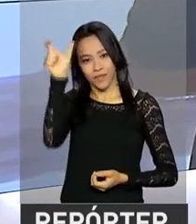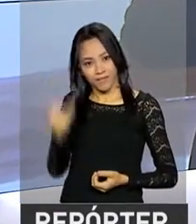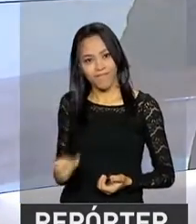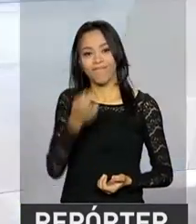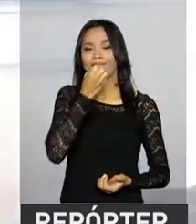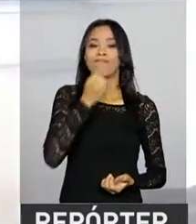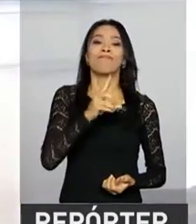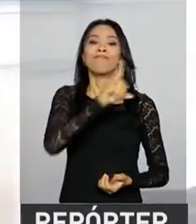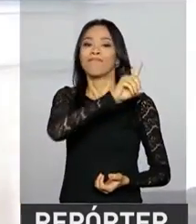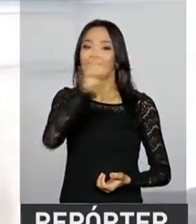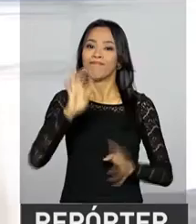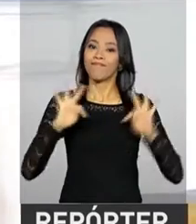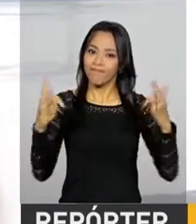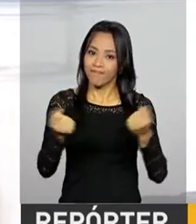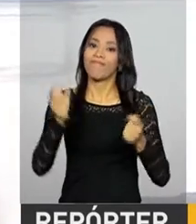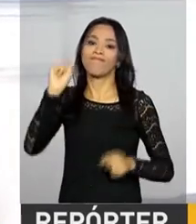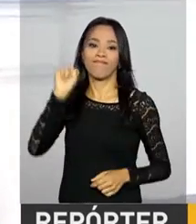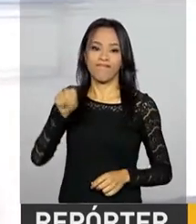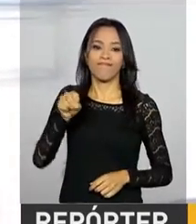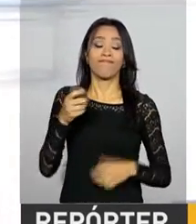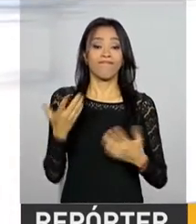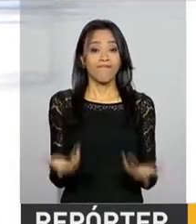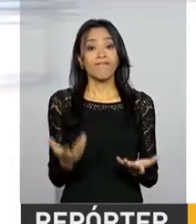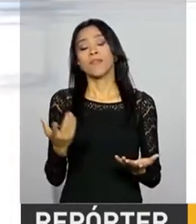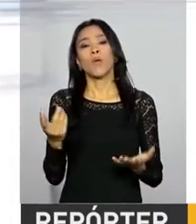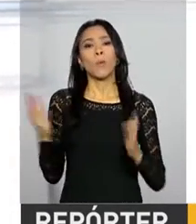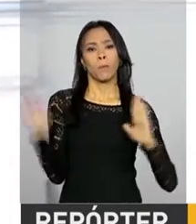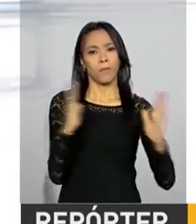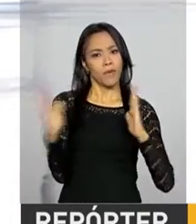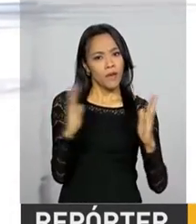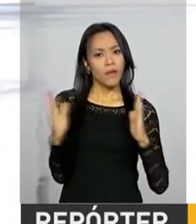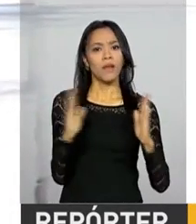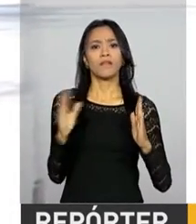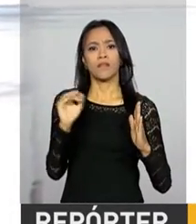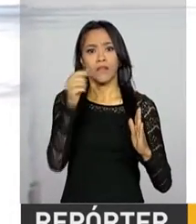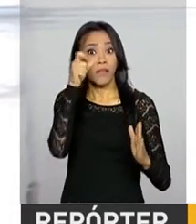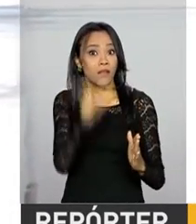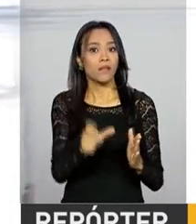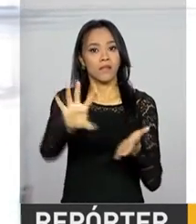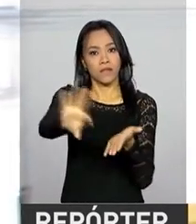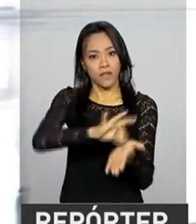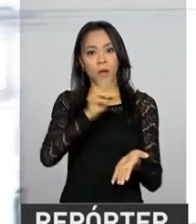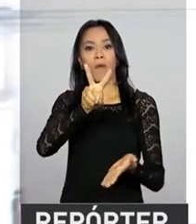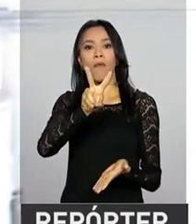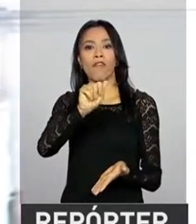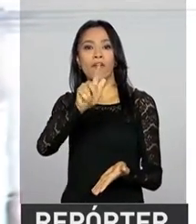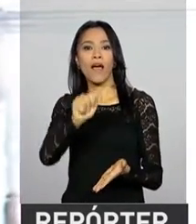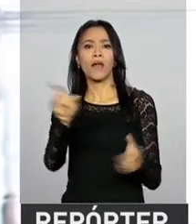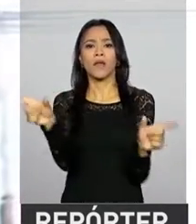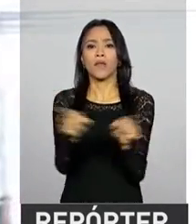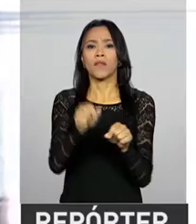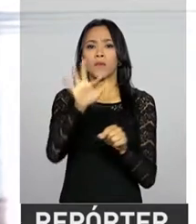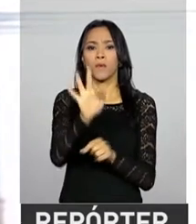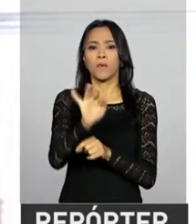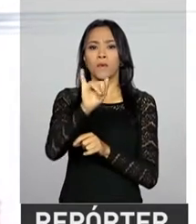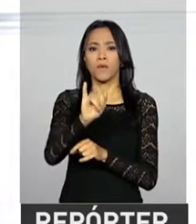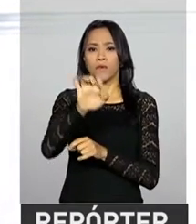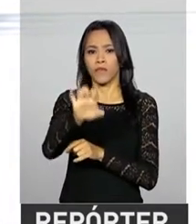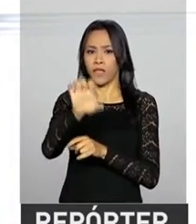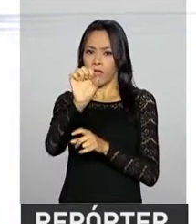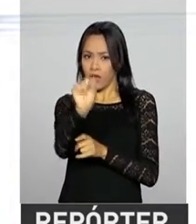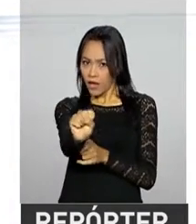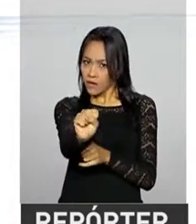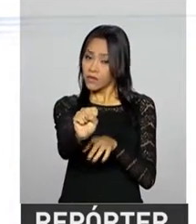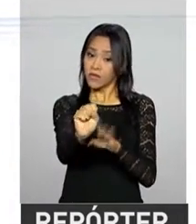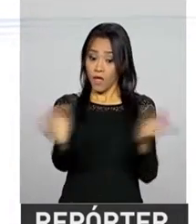dia todos exatamente o prazo para os estudantes os candidatos interessados a concorrer a uma vaga do fies o fundo de financiamento estudantil